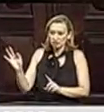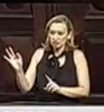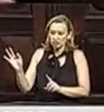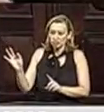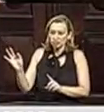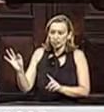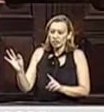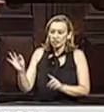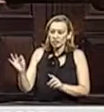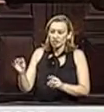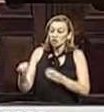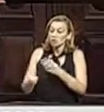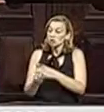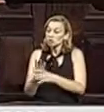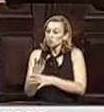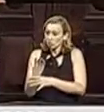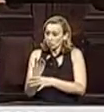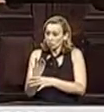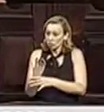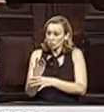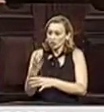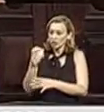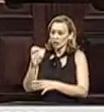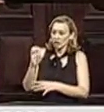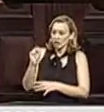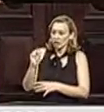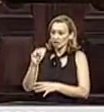regime especial de importação e exportação